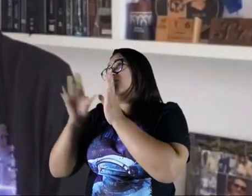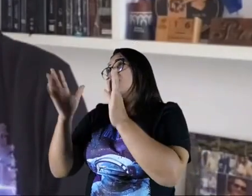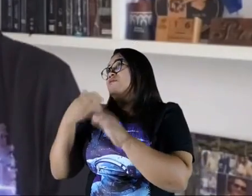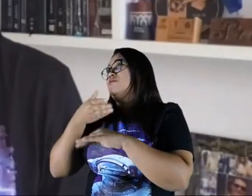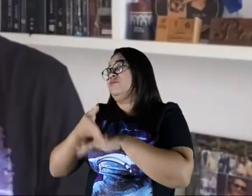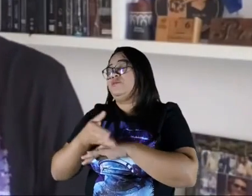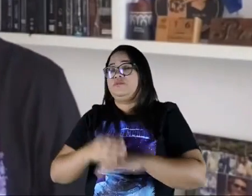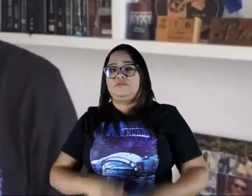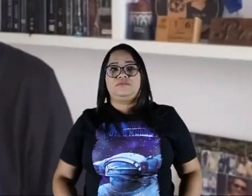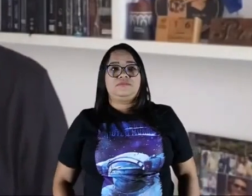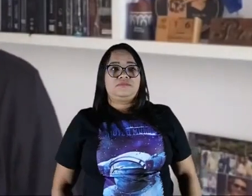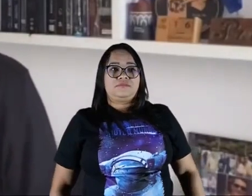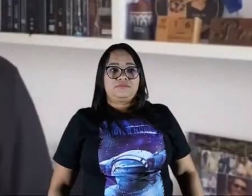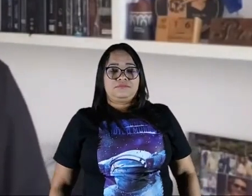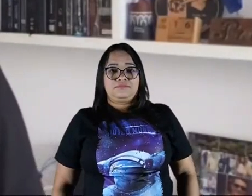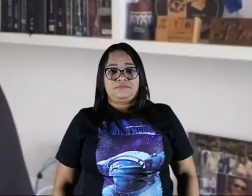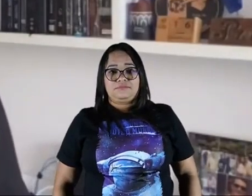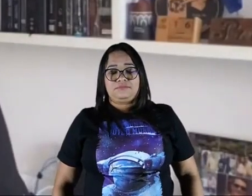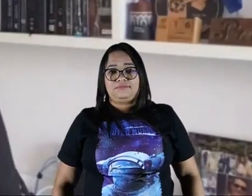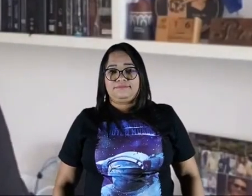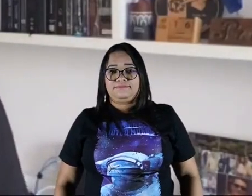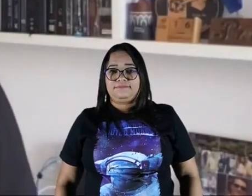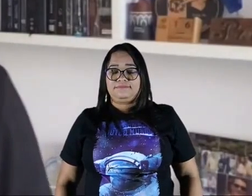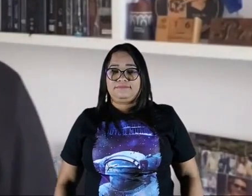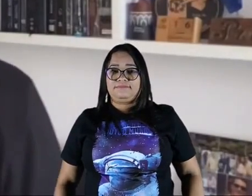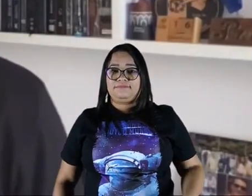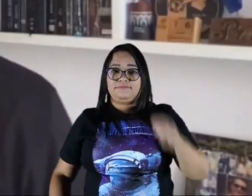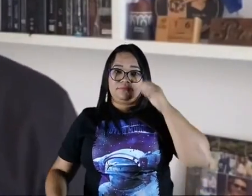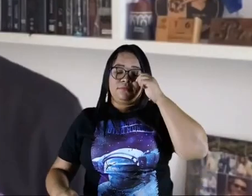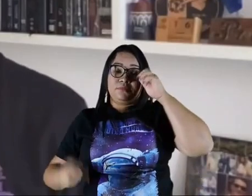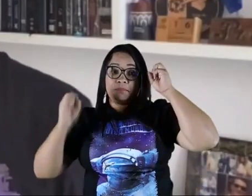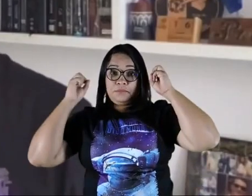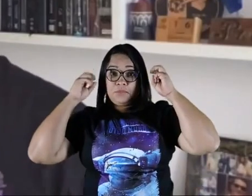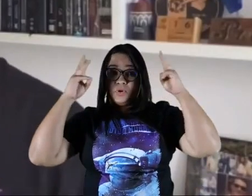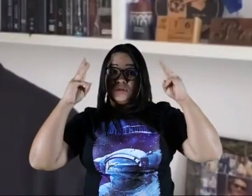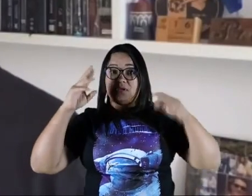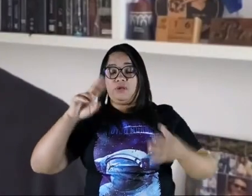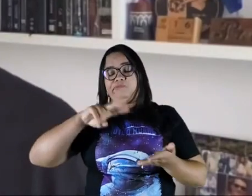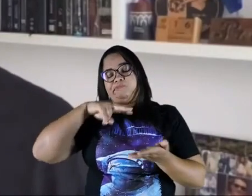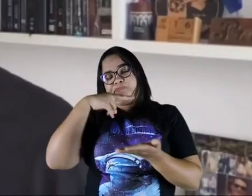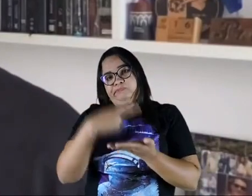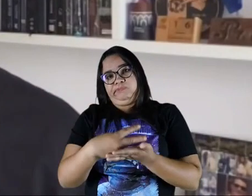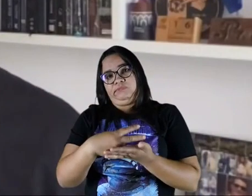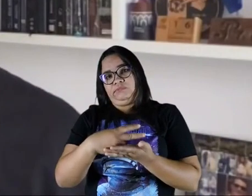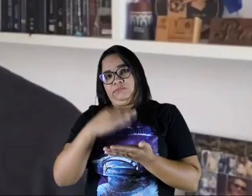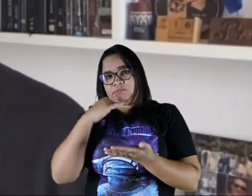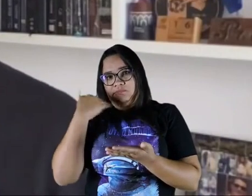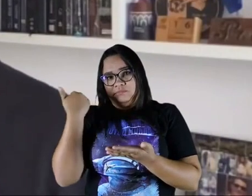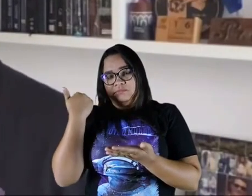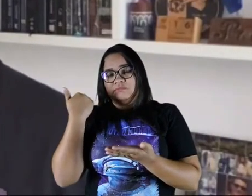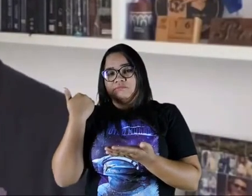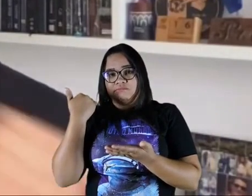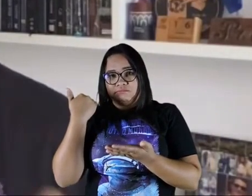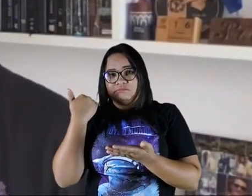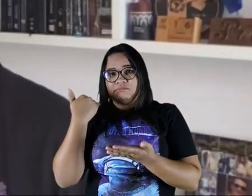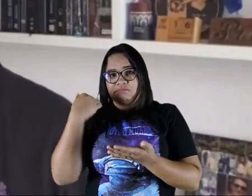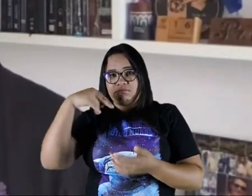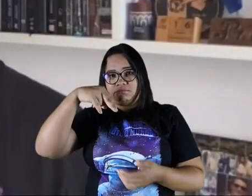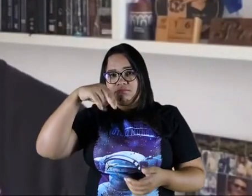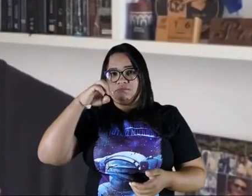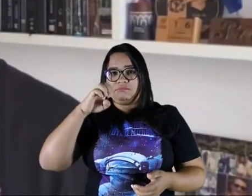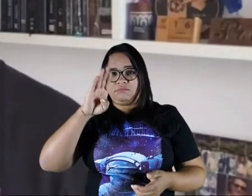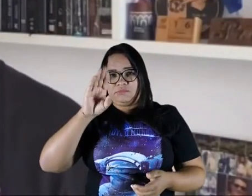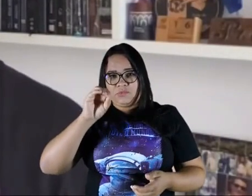Disse, não. Você não vai entrar. Moisés morreu ali no Monte Nebo. Mas no